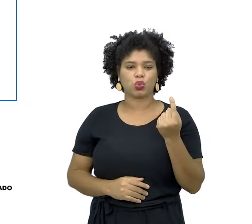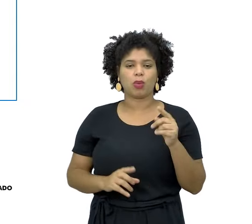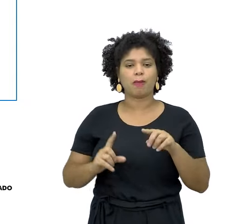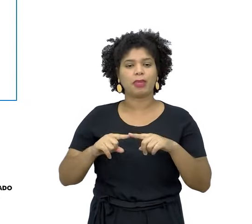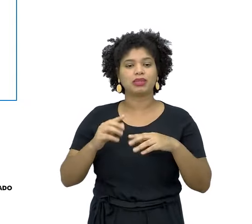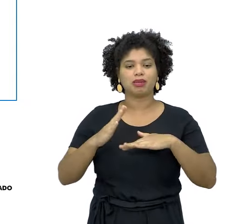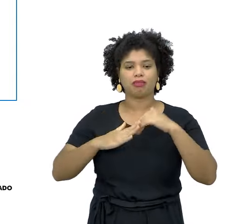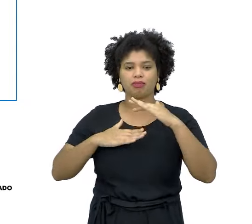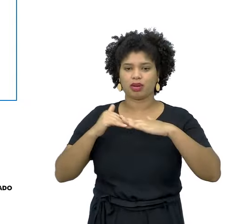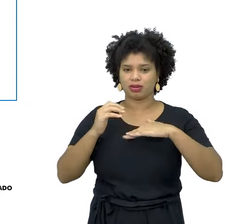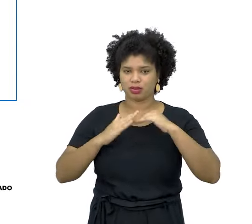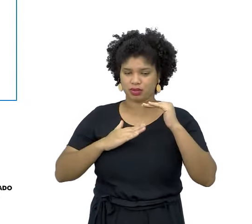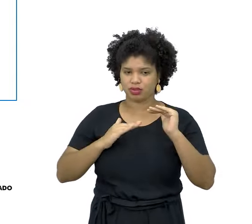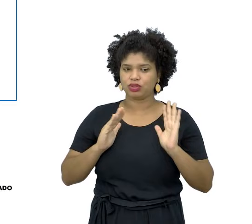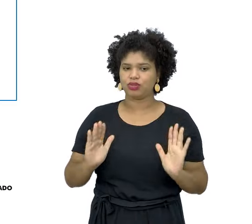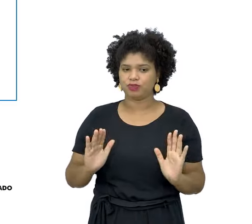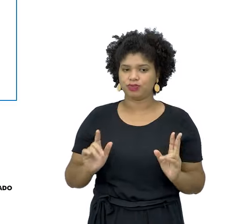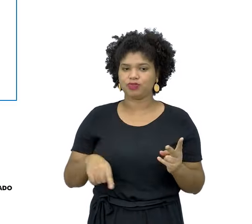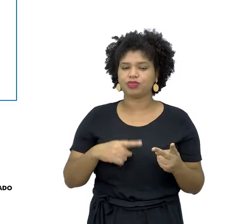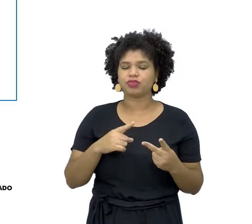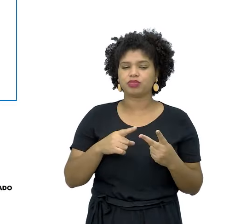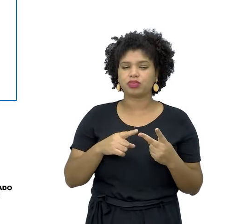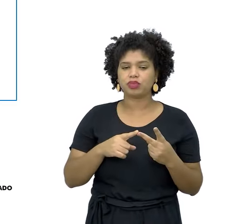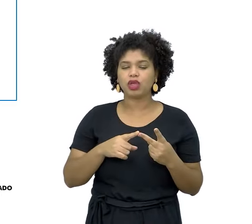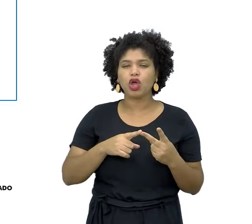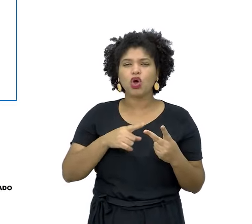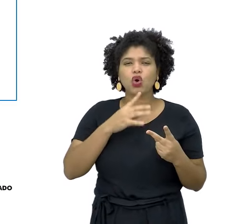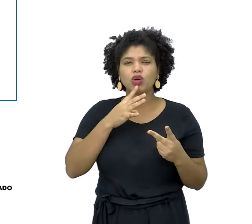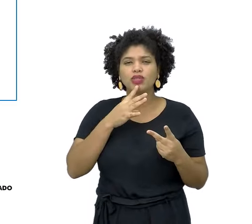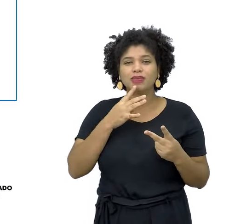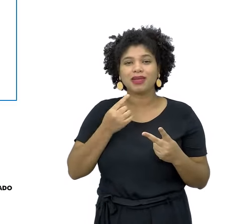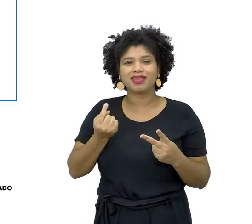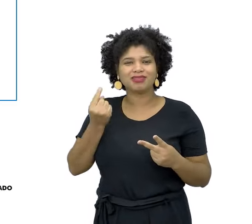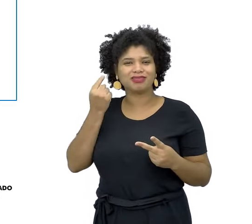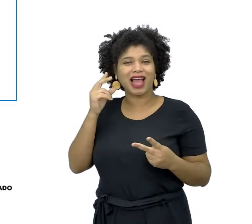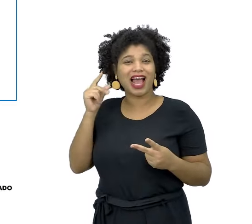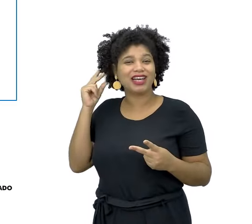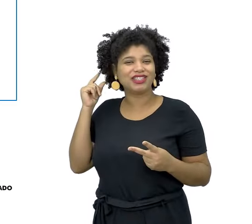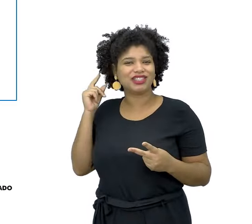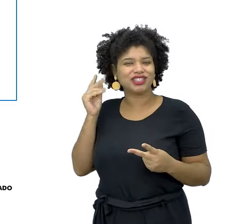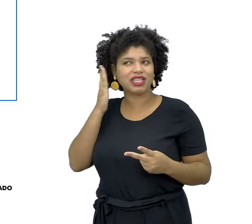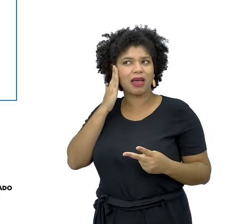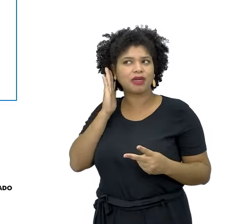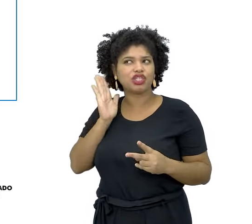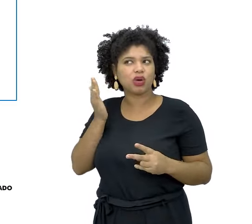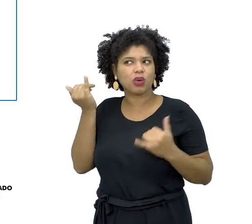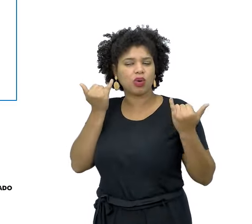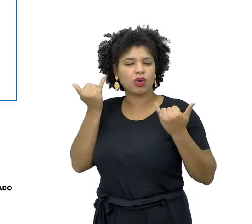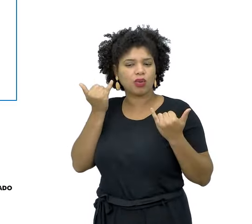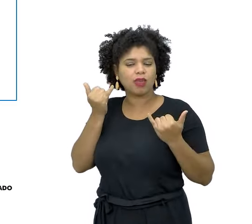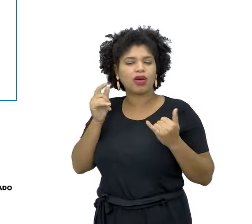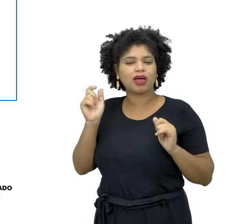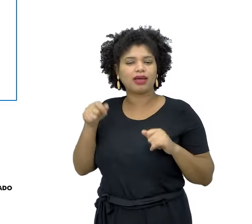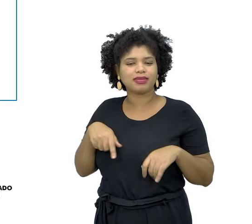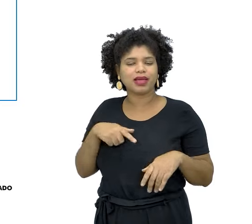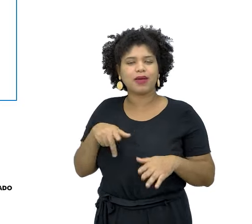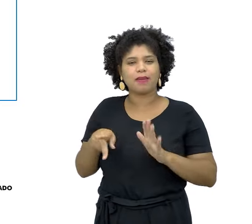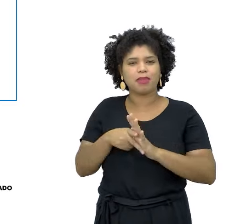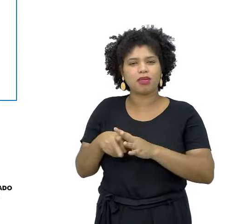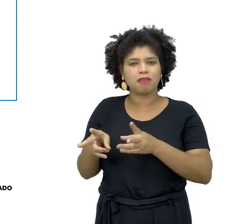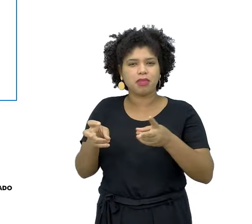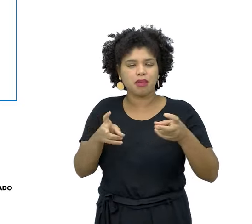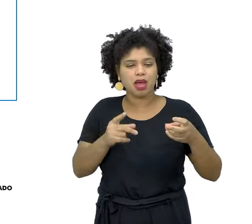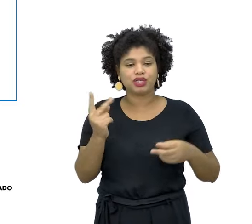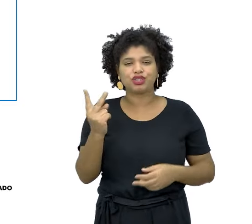a serem desenvolvidas, a partir do conhecimento pré-existente dos estudantes, que eu já vou ter feito um mapeamento lá na